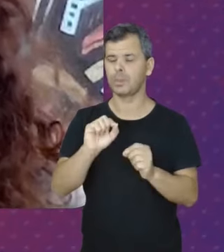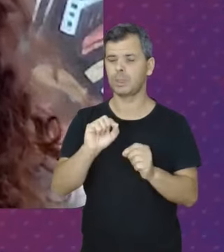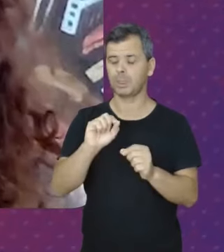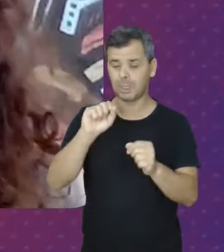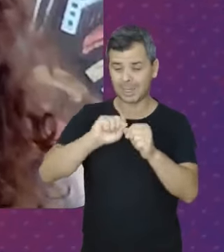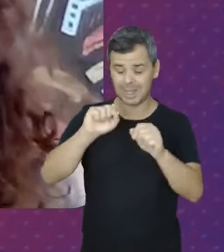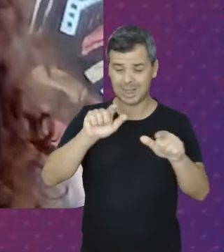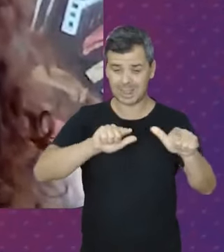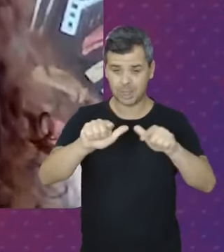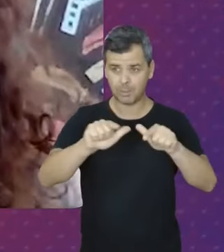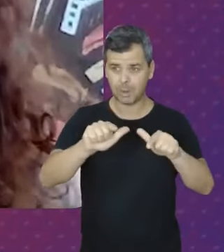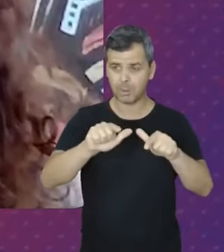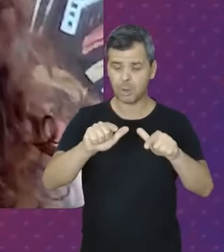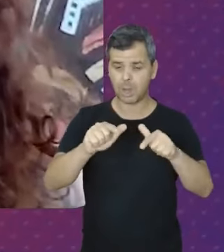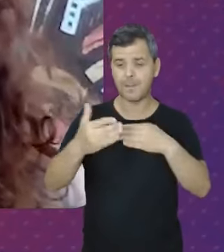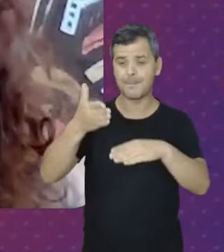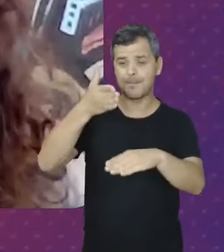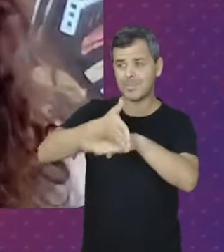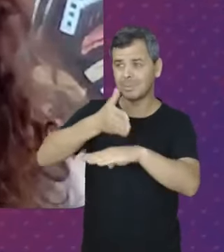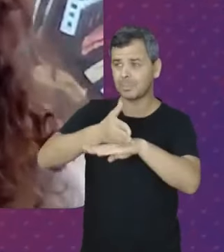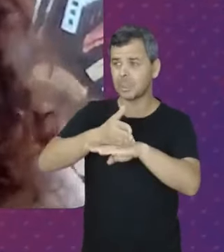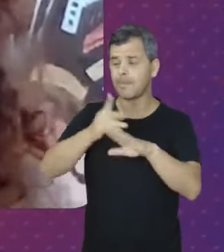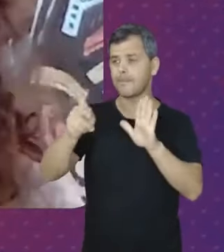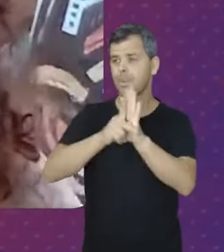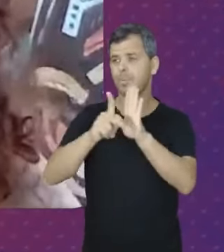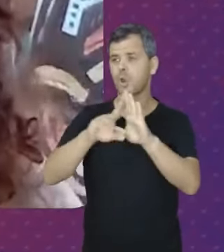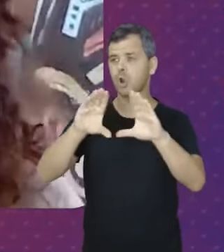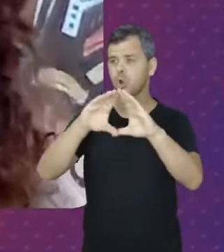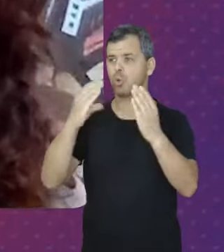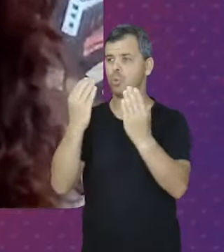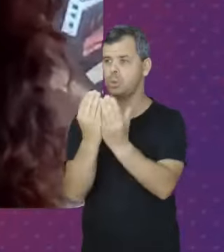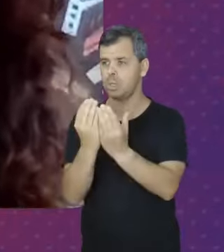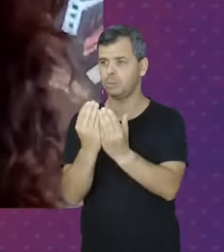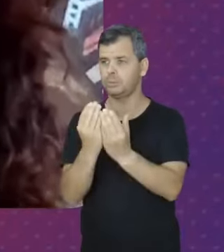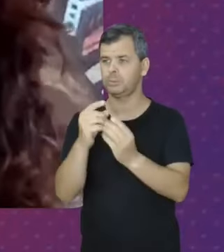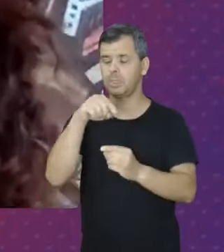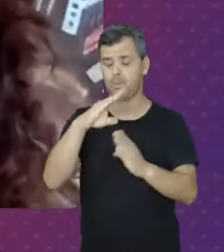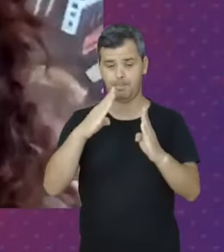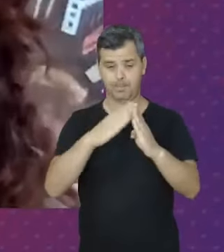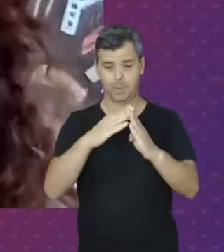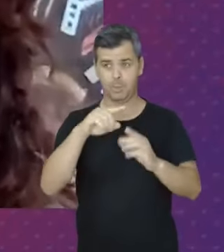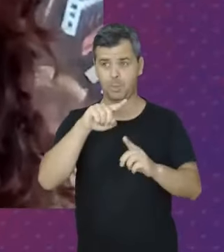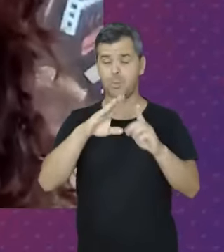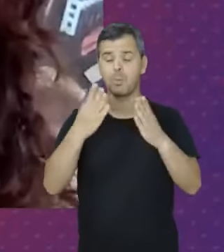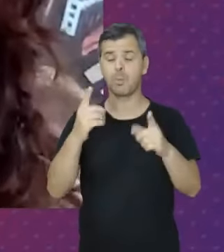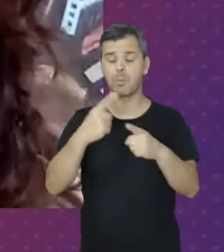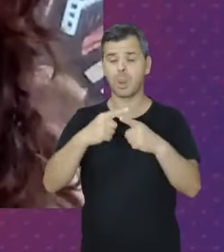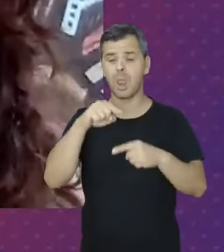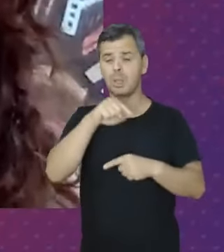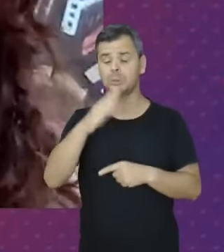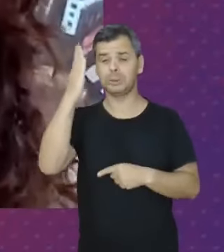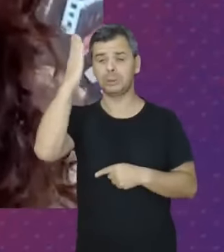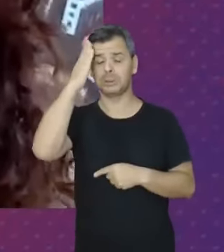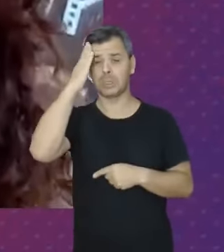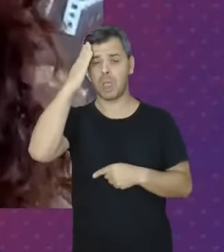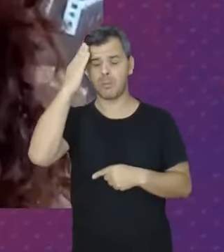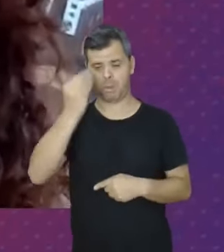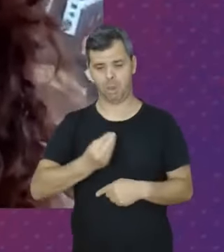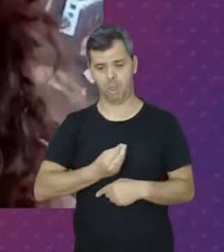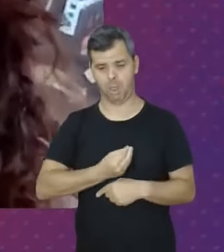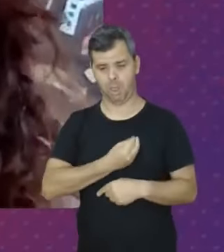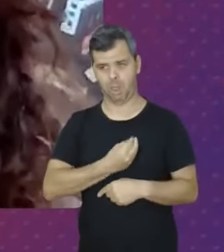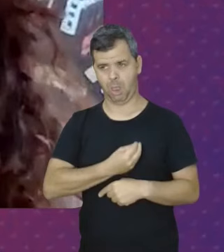atue, ele venha da própria comunidade que ele mora, né, que ele reside. Porque aí ele conhece como funciona todos